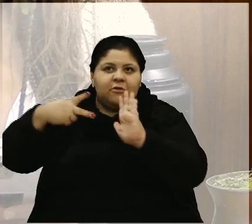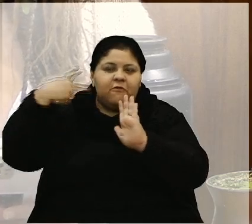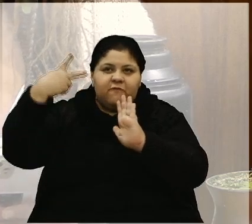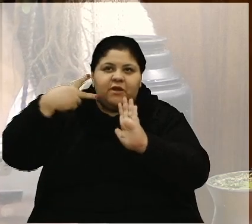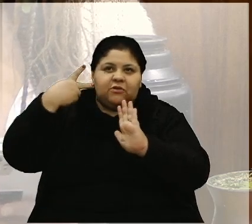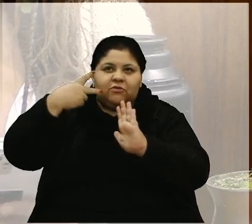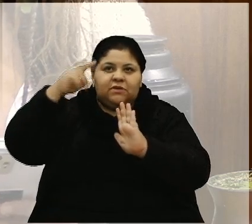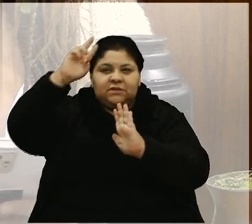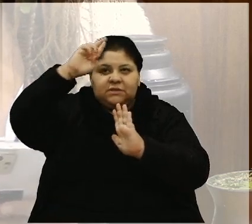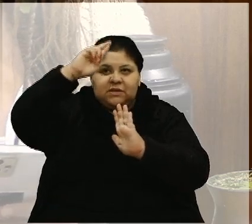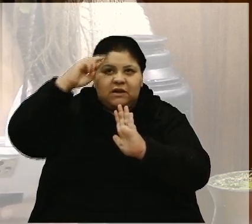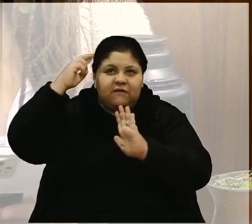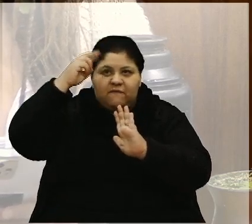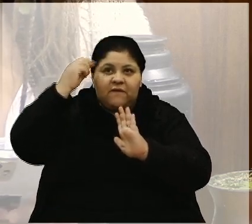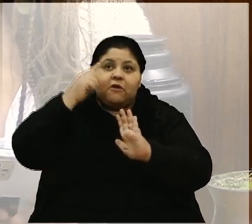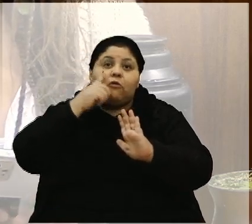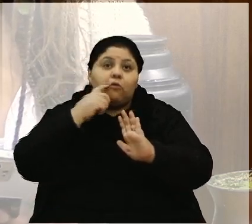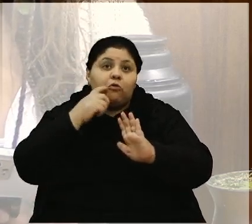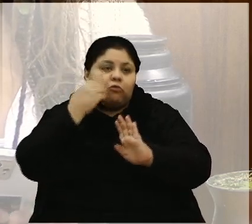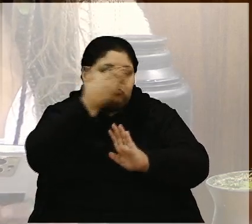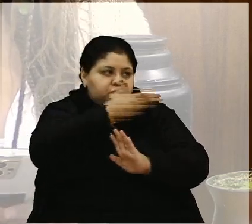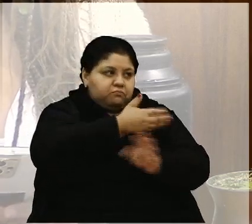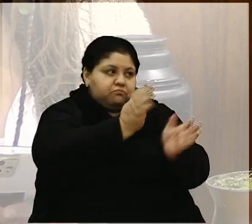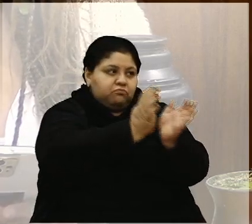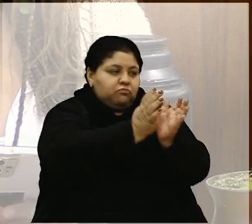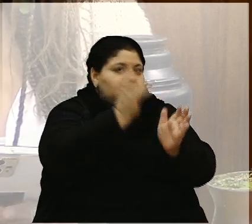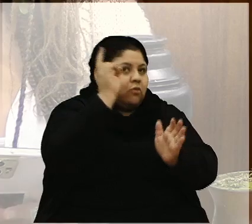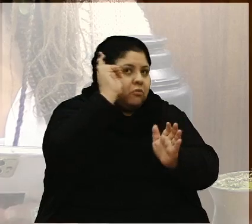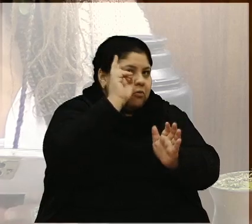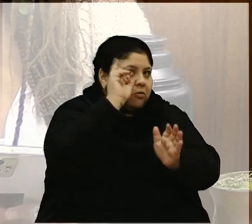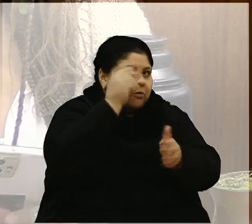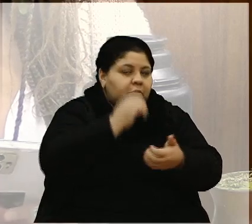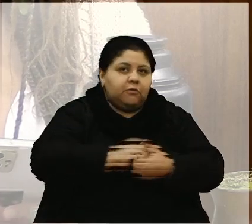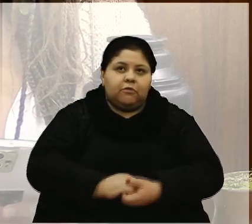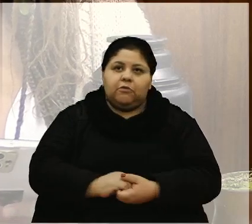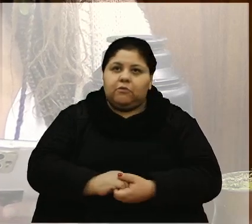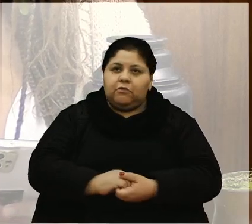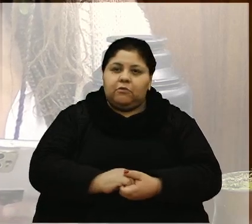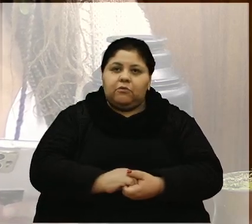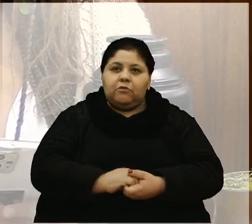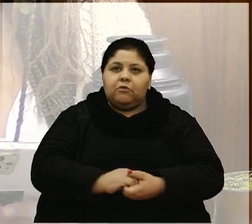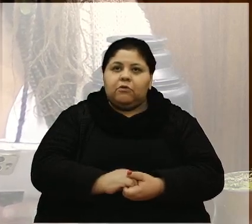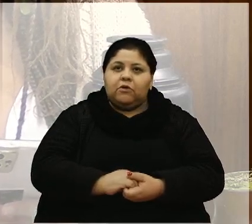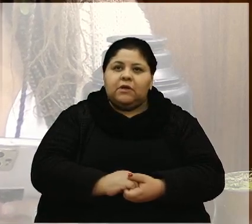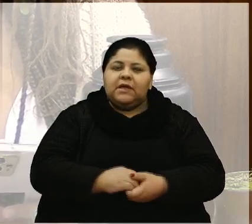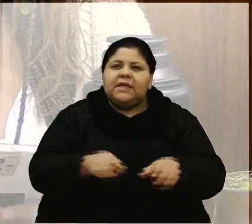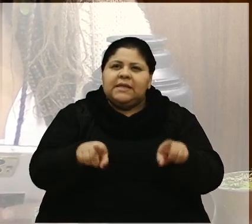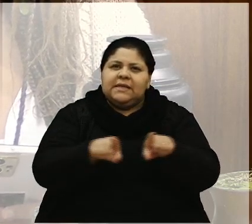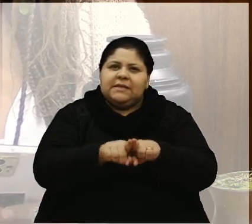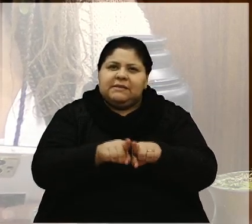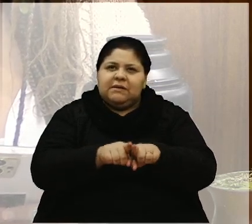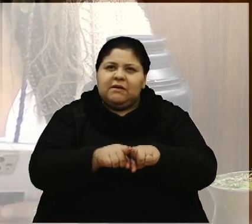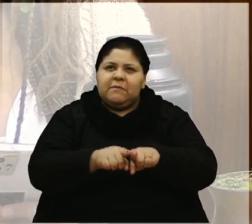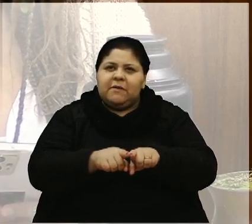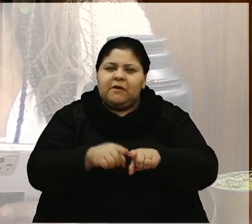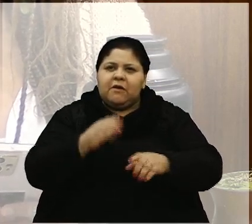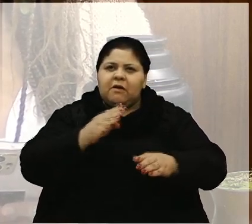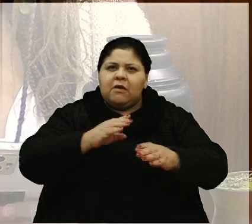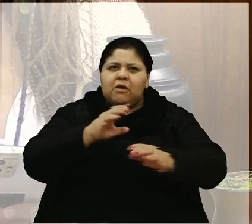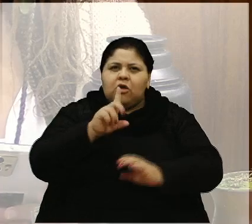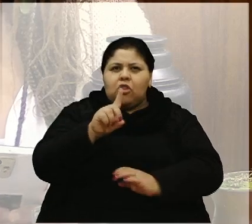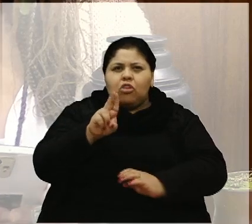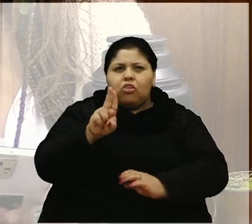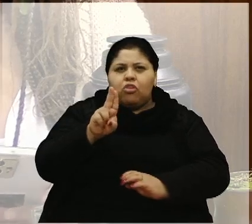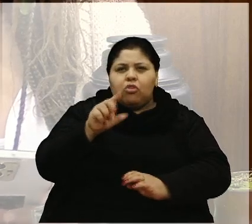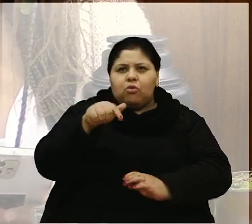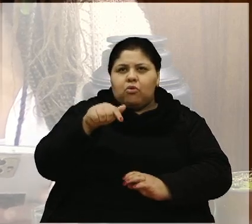colegas historiadores. E o busto do Duque de Caxias, que foi furtado já há 5... Aliás, a Rosa